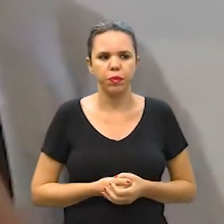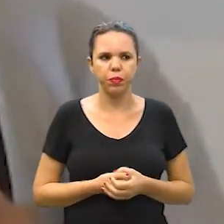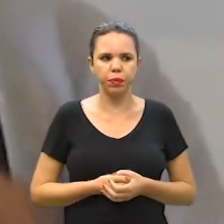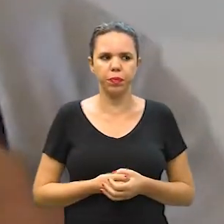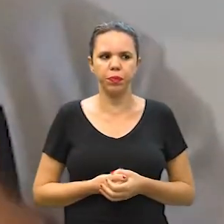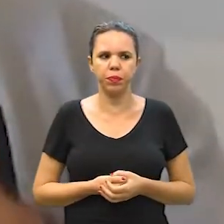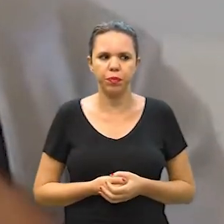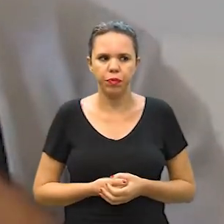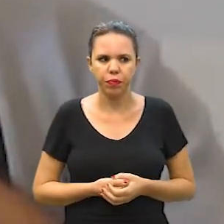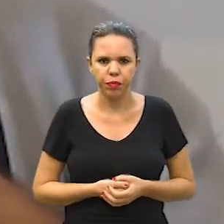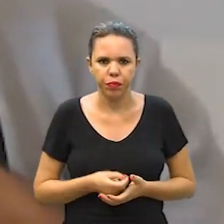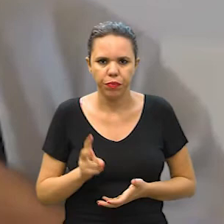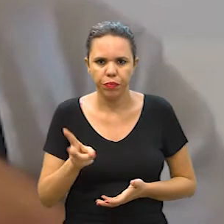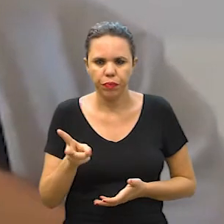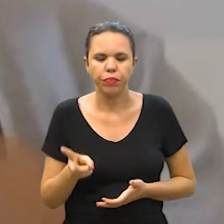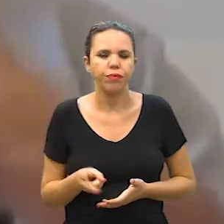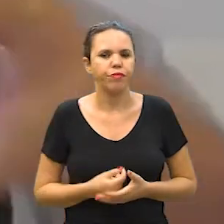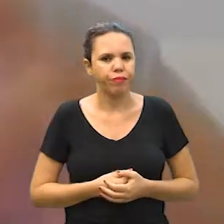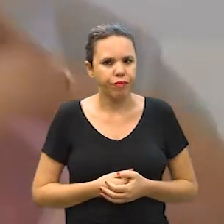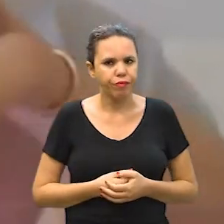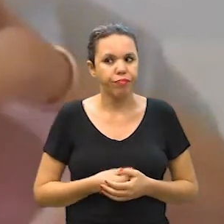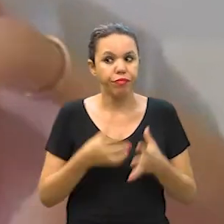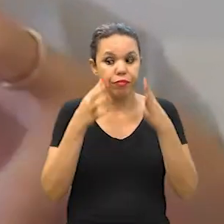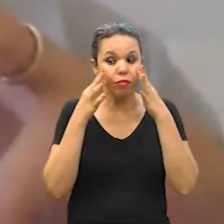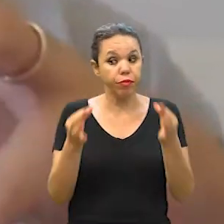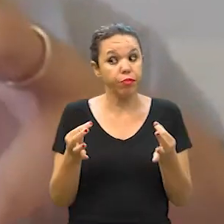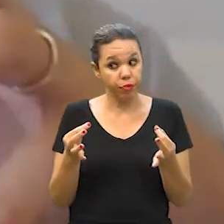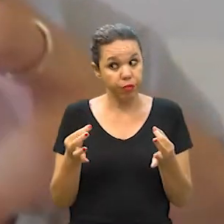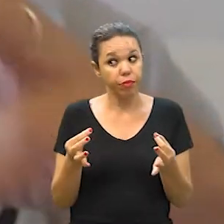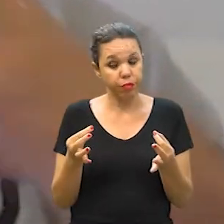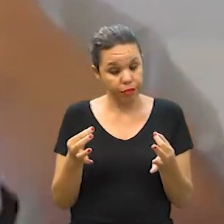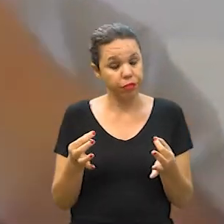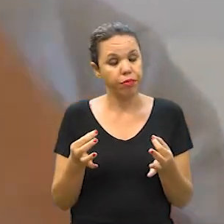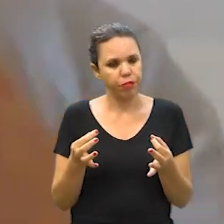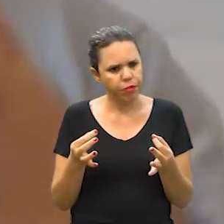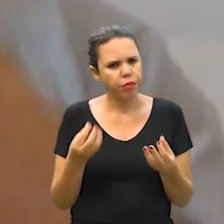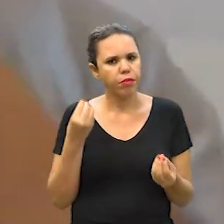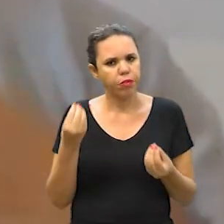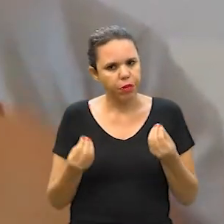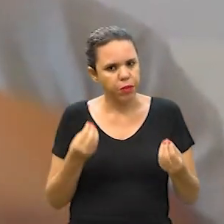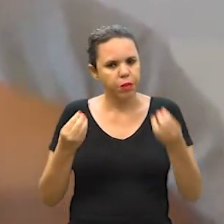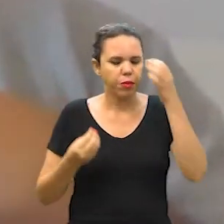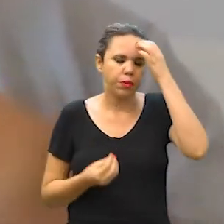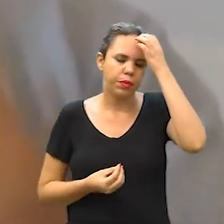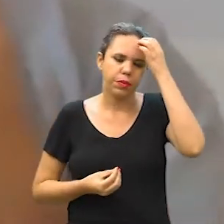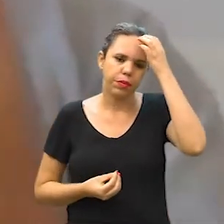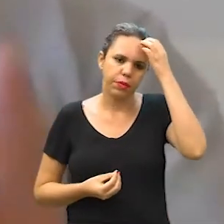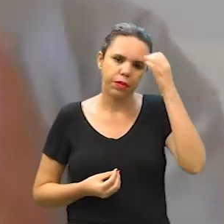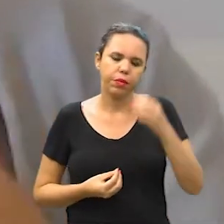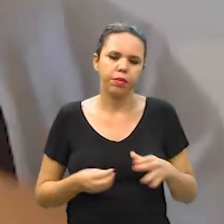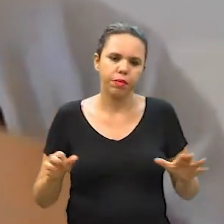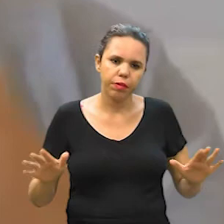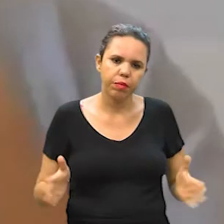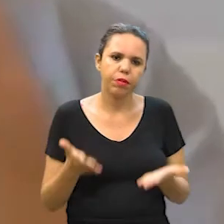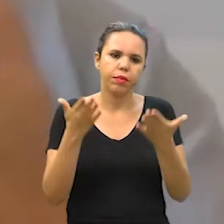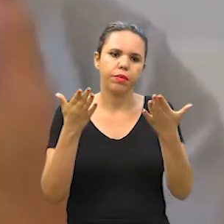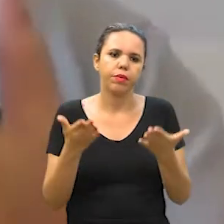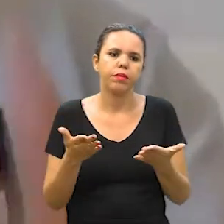Então, eles sempre ficam muito de olho em como está o